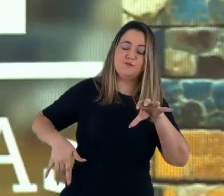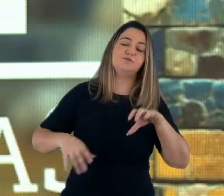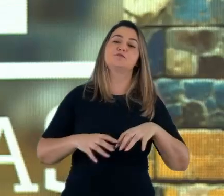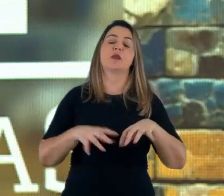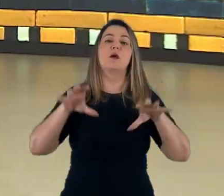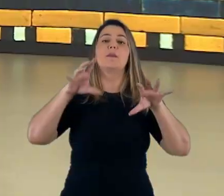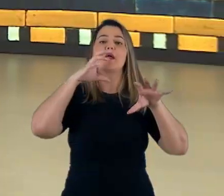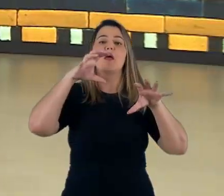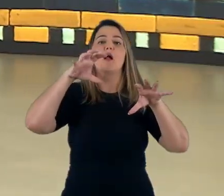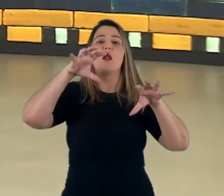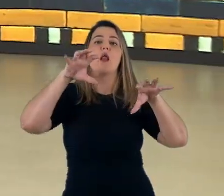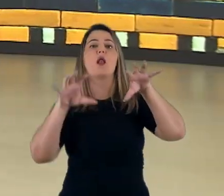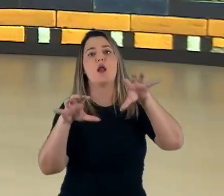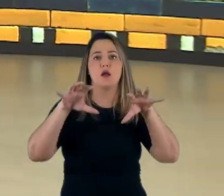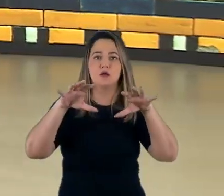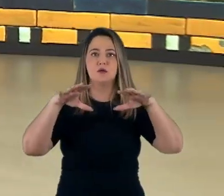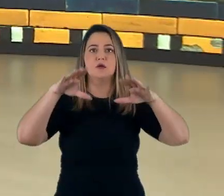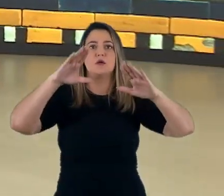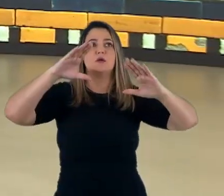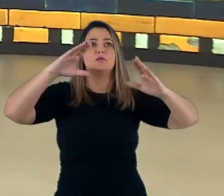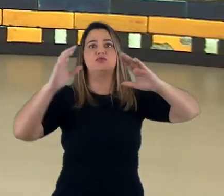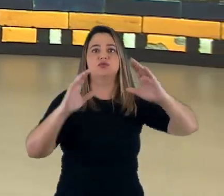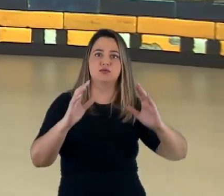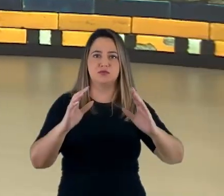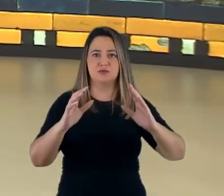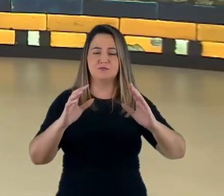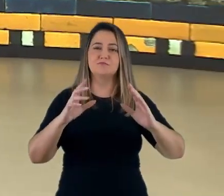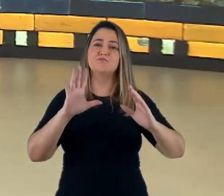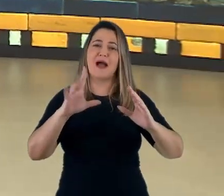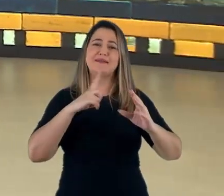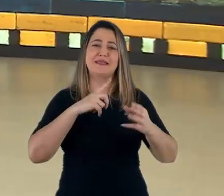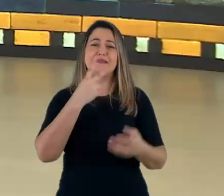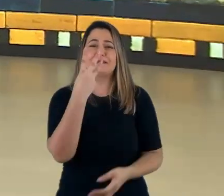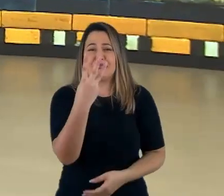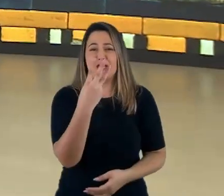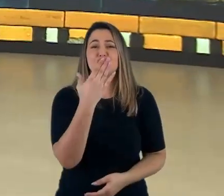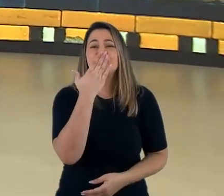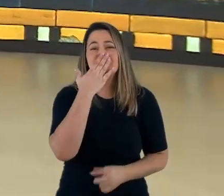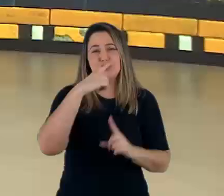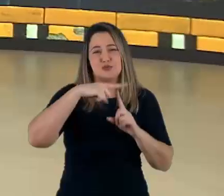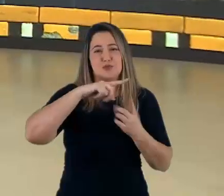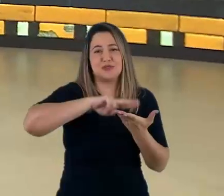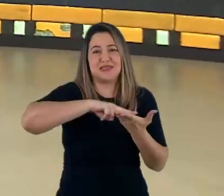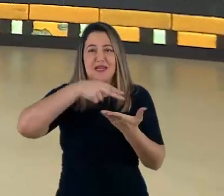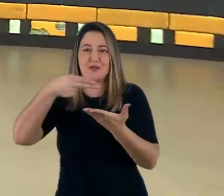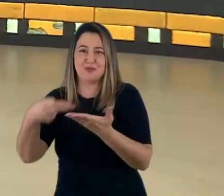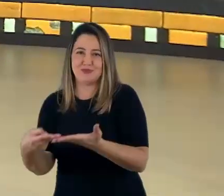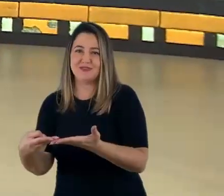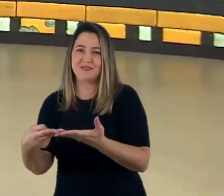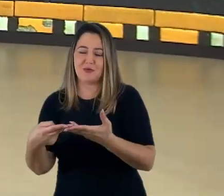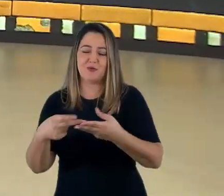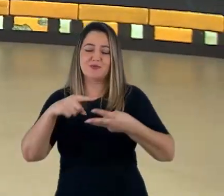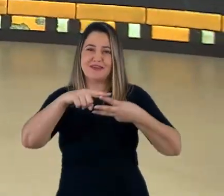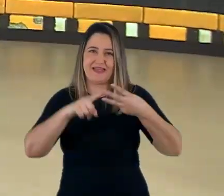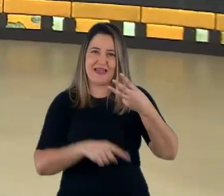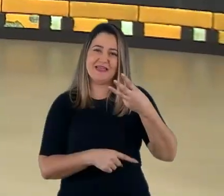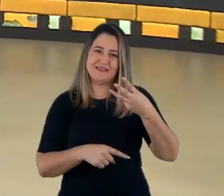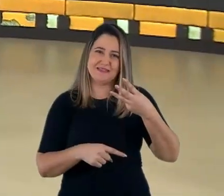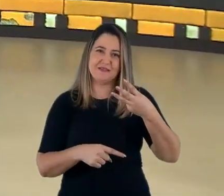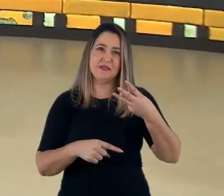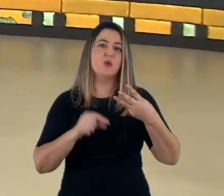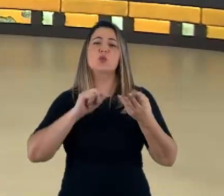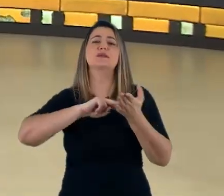atenção. Existem três maneiras de traduzir a expressão hebraica a articulação dos seus